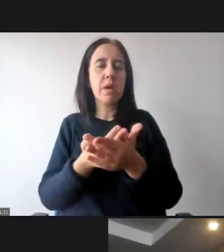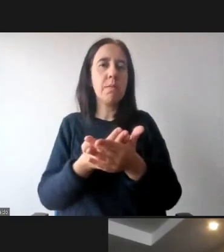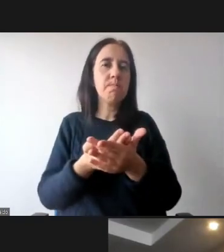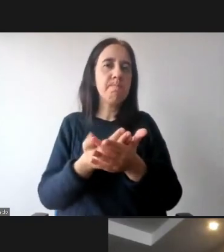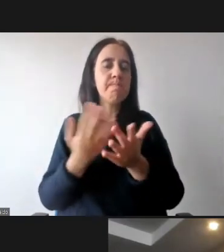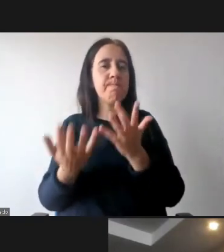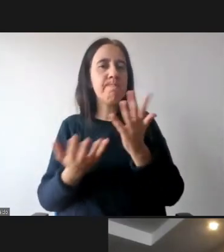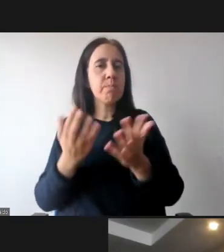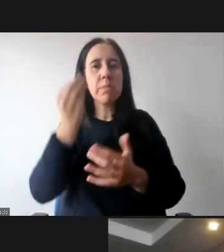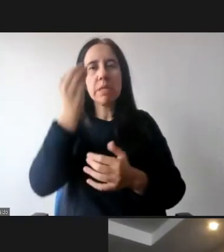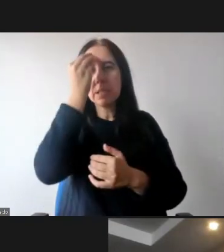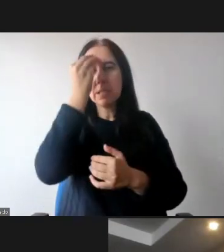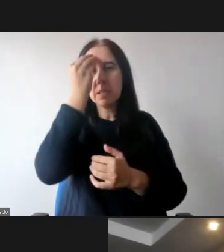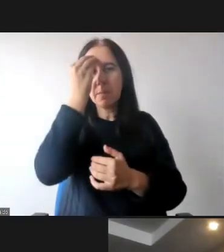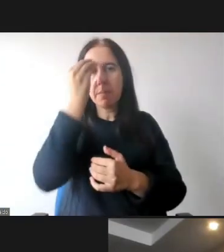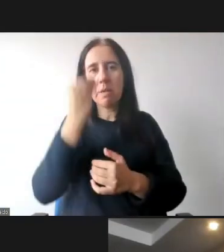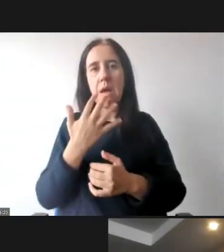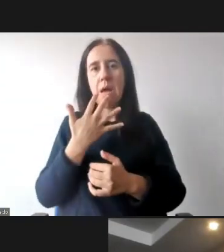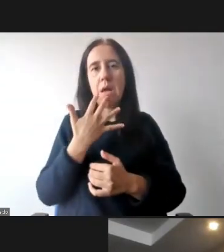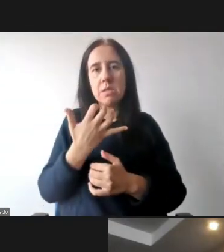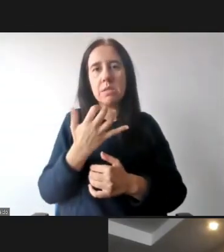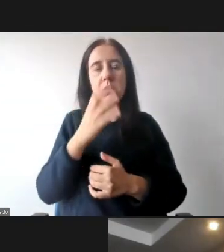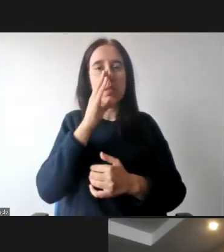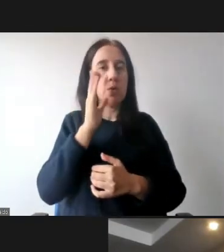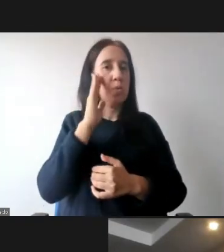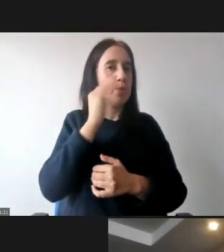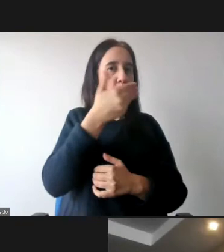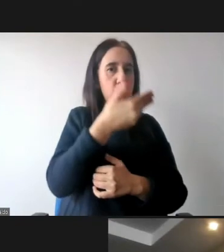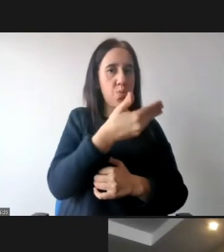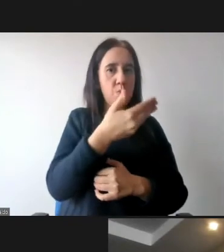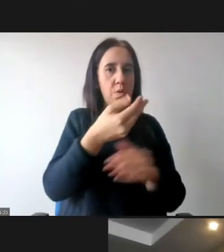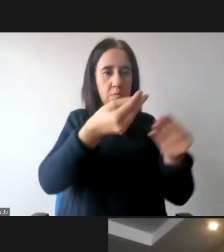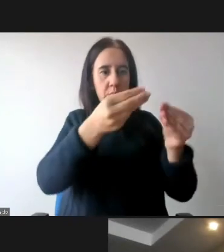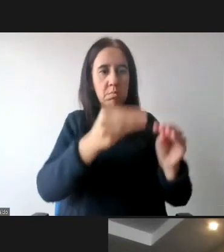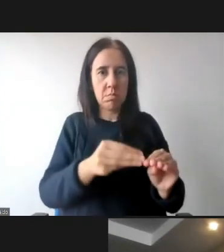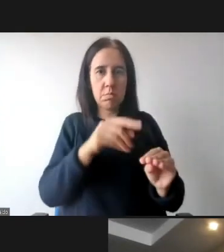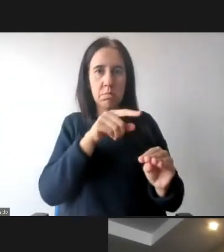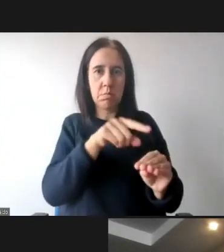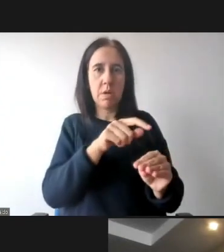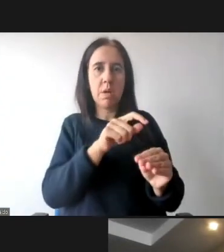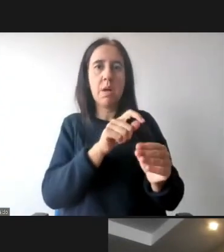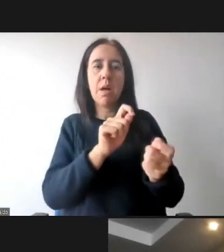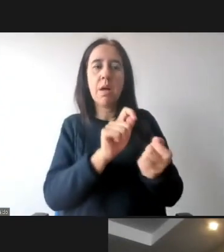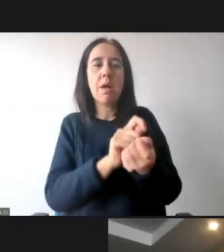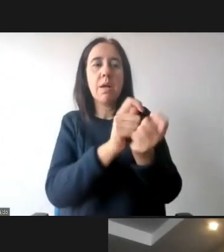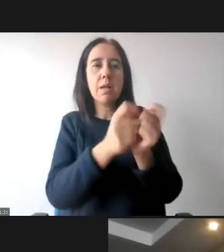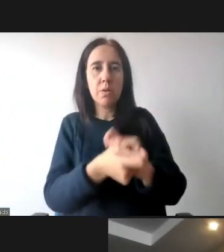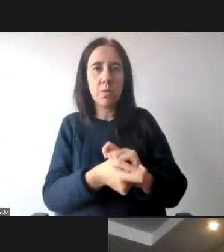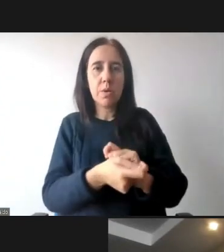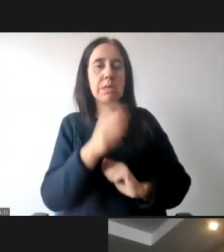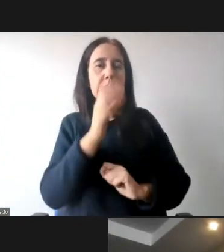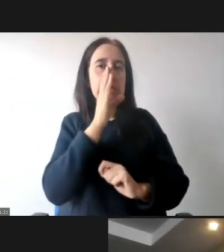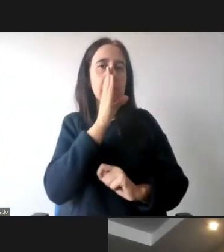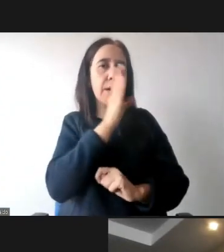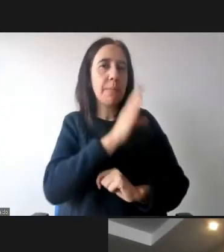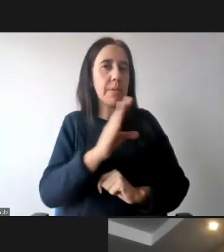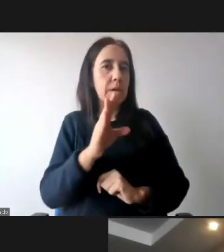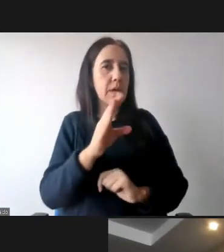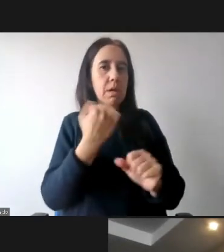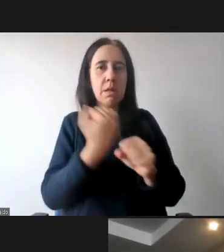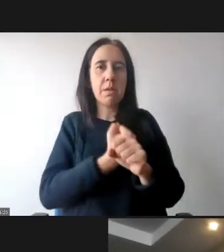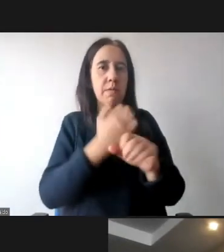questão de saber se no fundo o que nós temos no número 1 não é a vertente da adequação como aplicável em qualquer